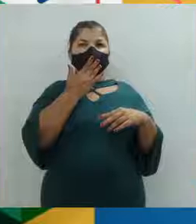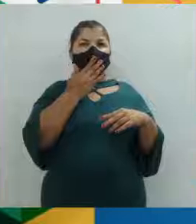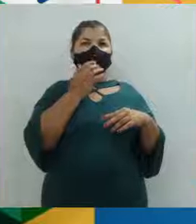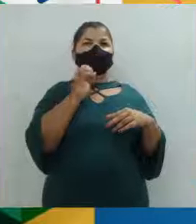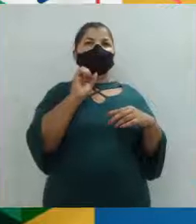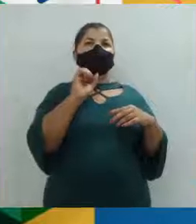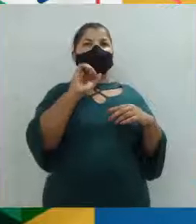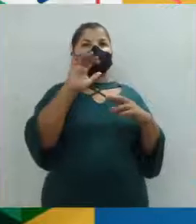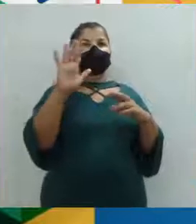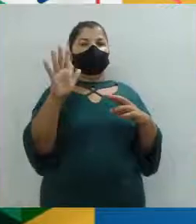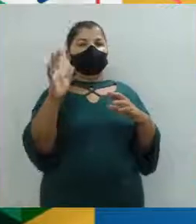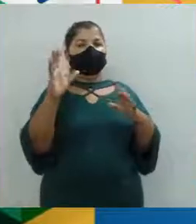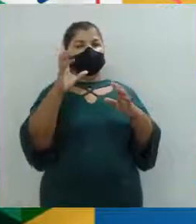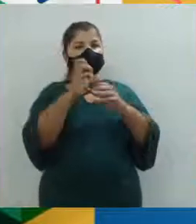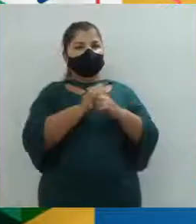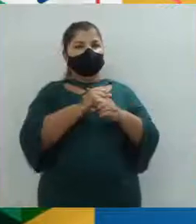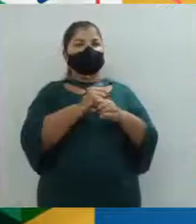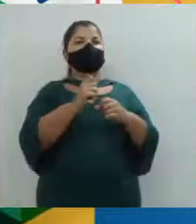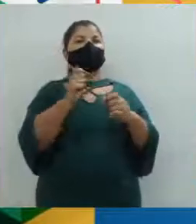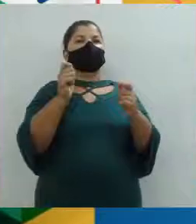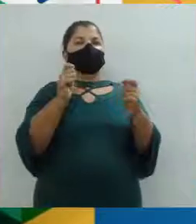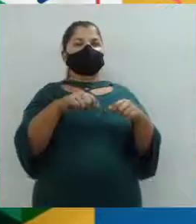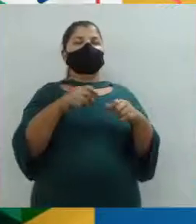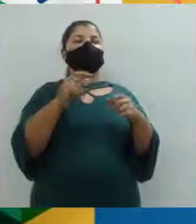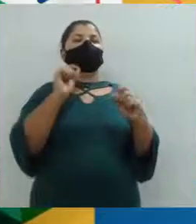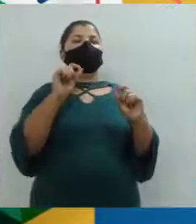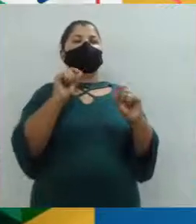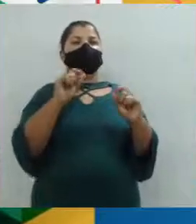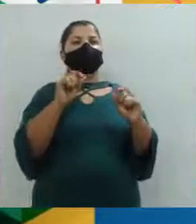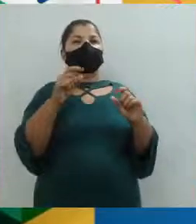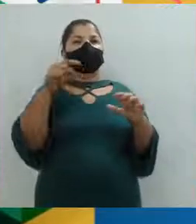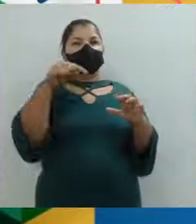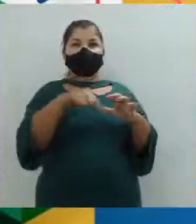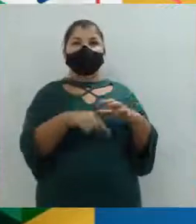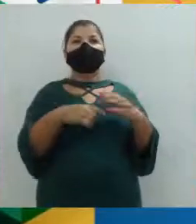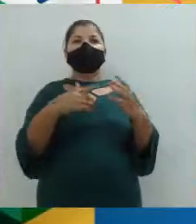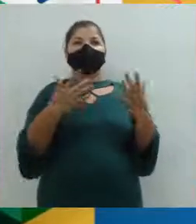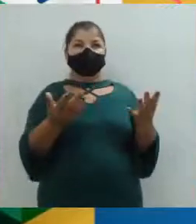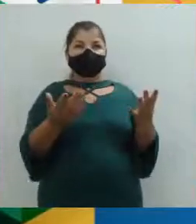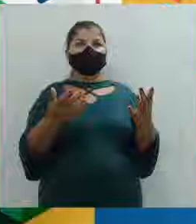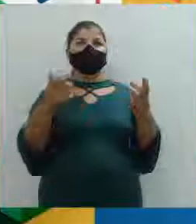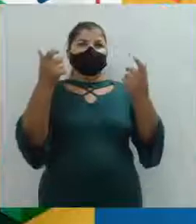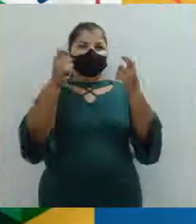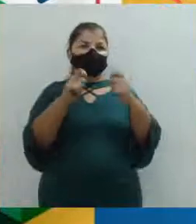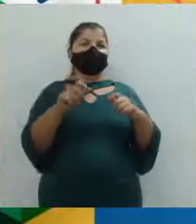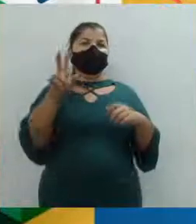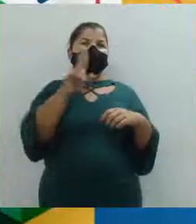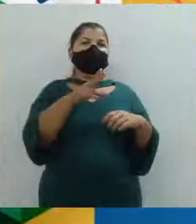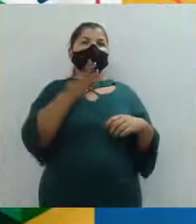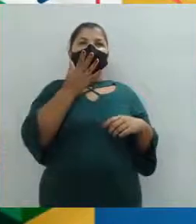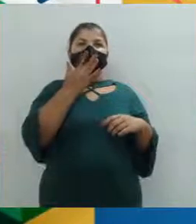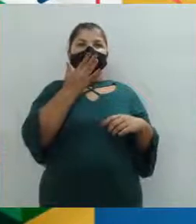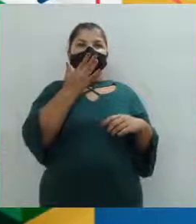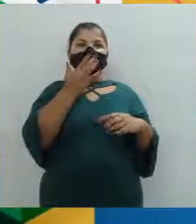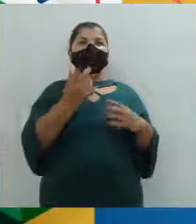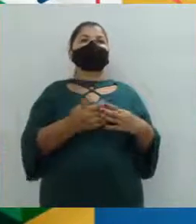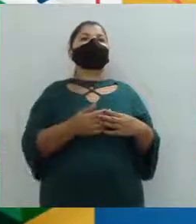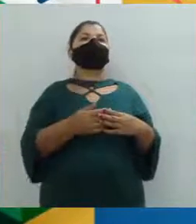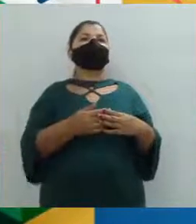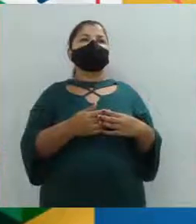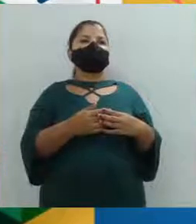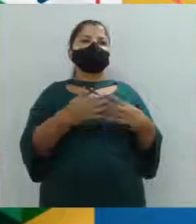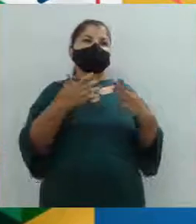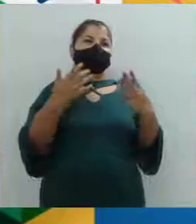para o escuro, a gente consegue perceber uma ideia de profundidade nesta obra utilizando as cores.